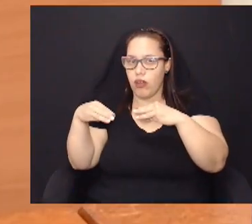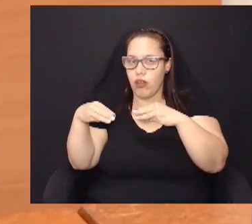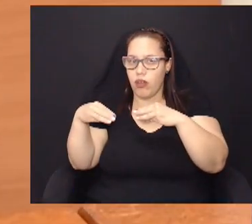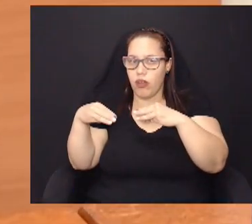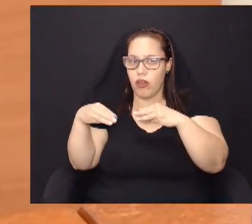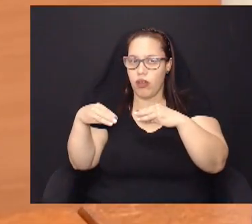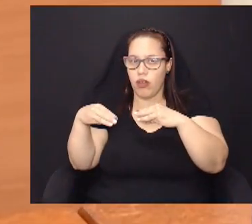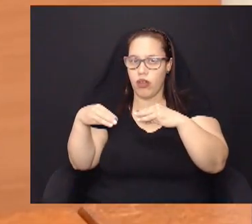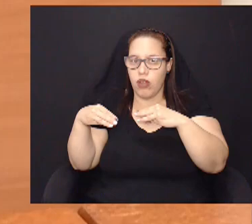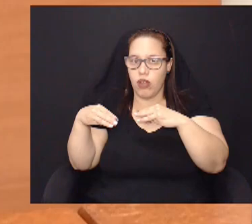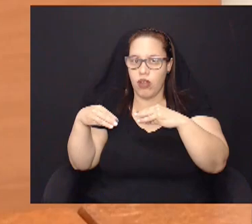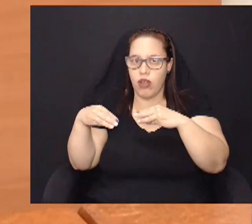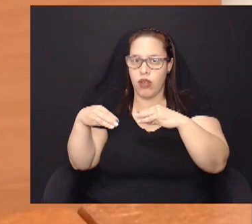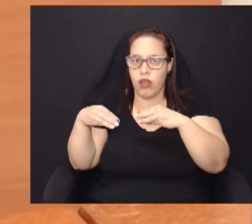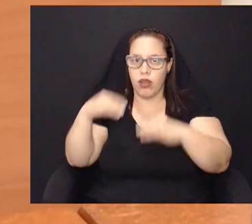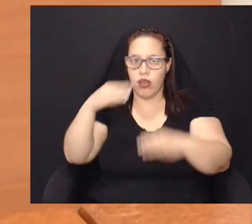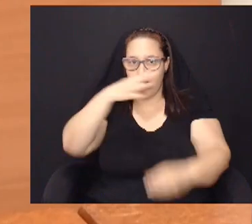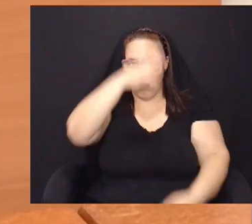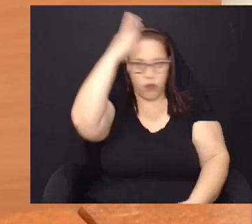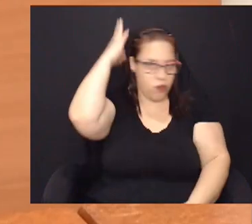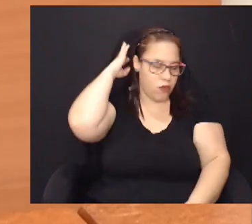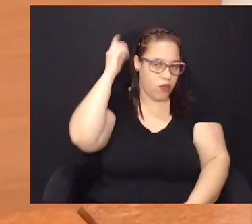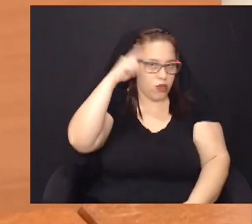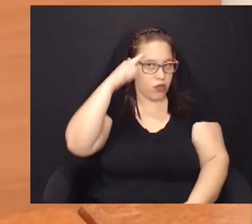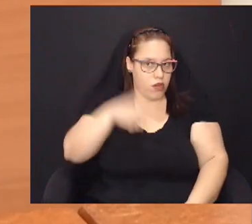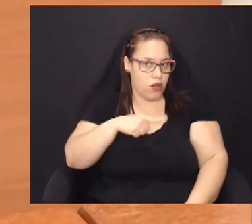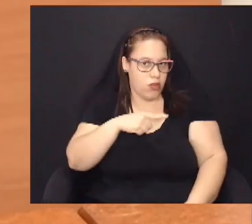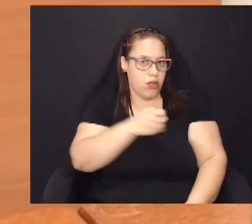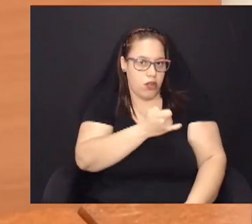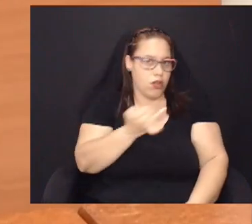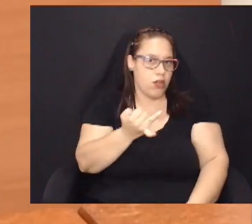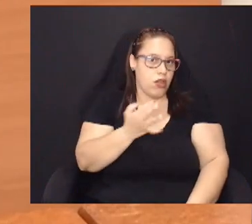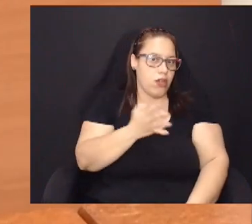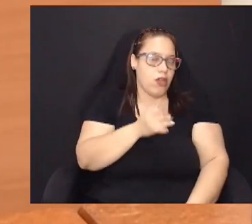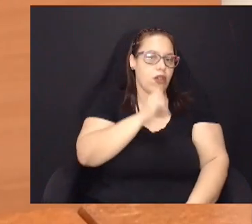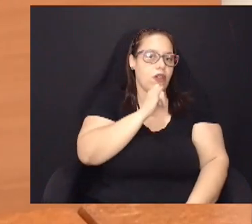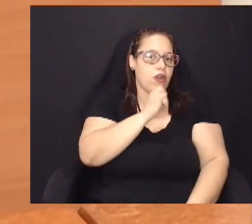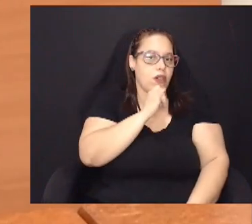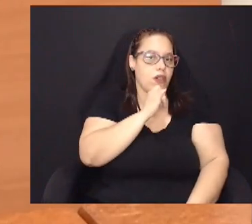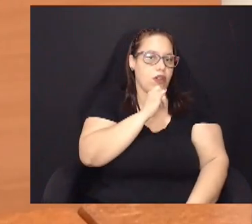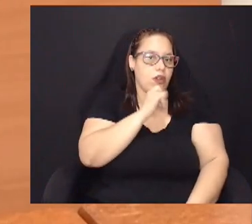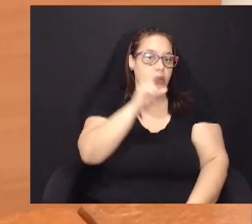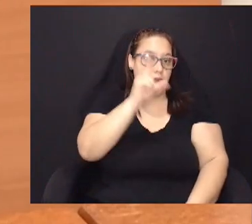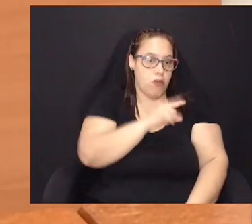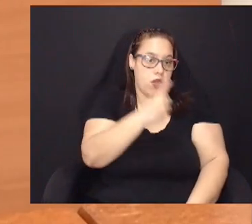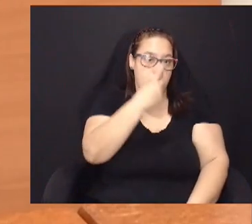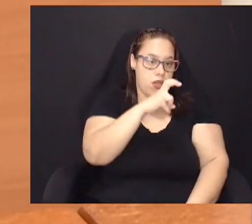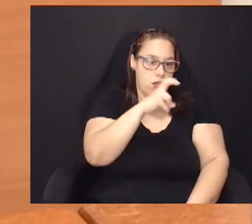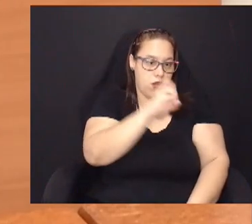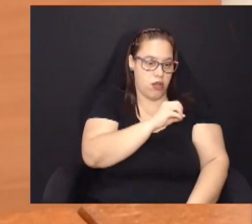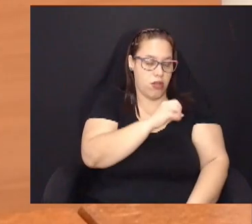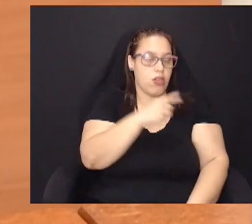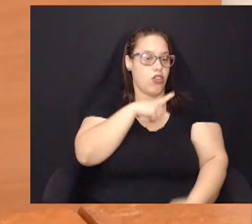que estipula... Sim, o bombeiro que definia a sua que quantidade. define a quantidade. Por exemplo, se você tiver menos de 150 e tiver a música, você não precisa do Wave.